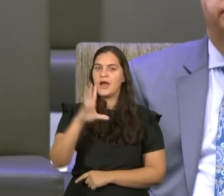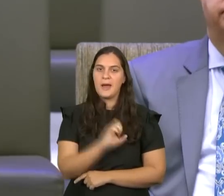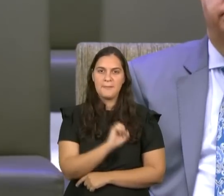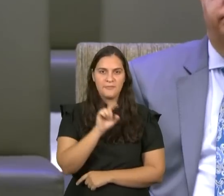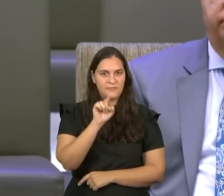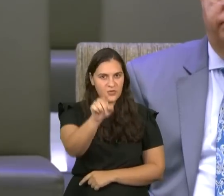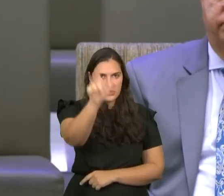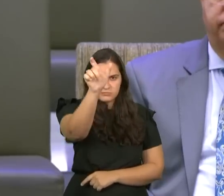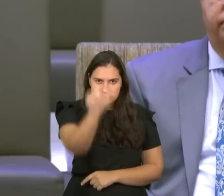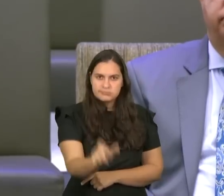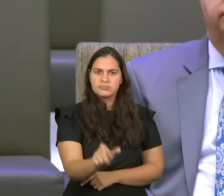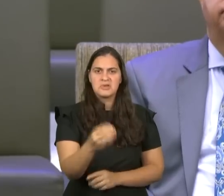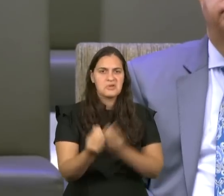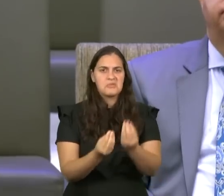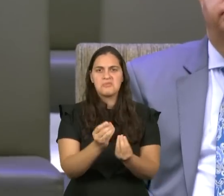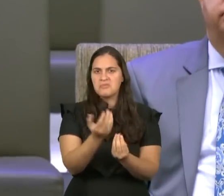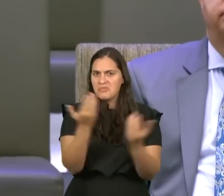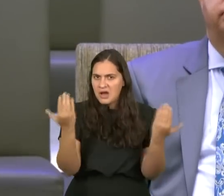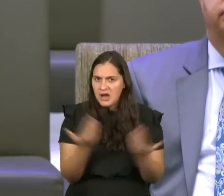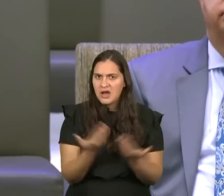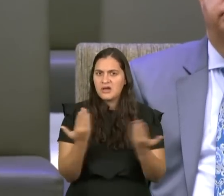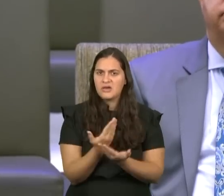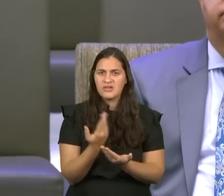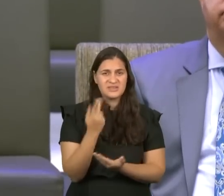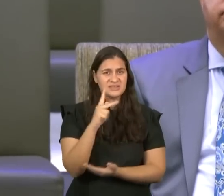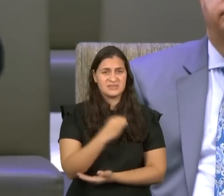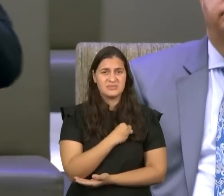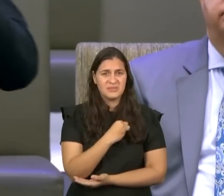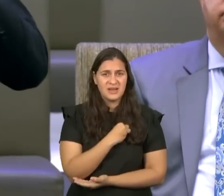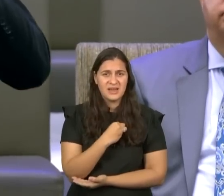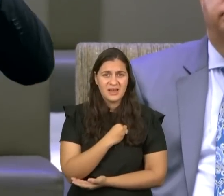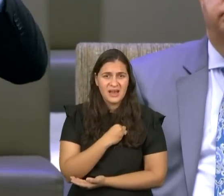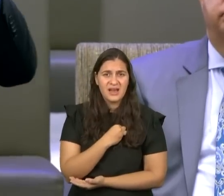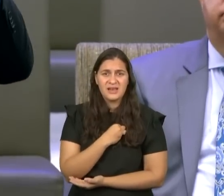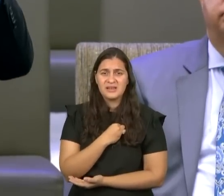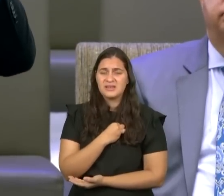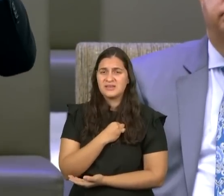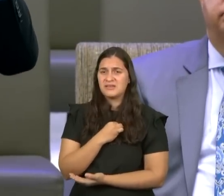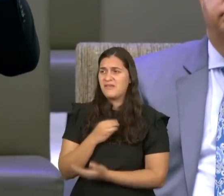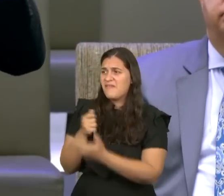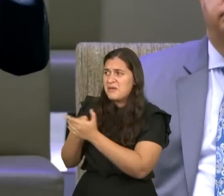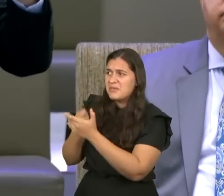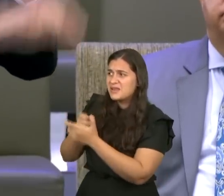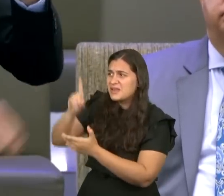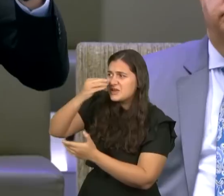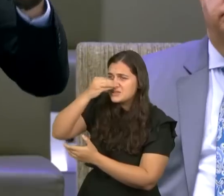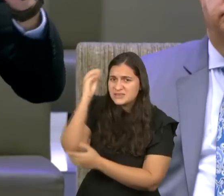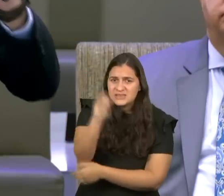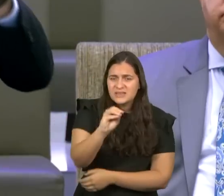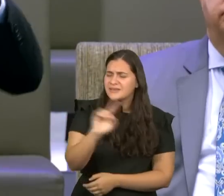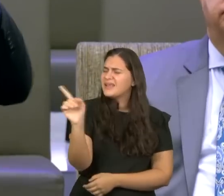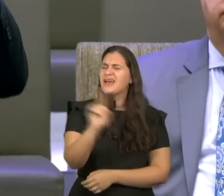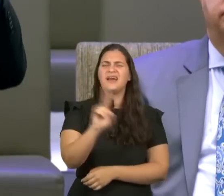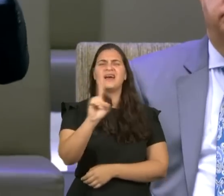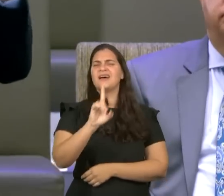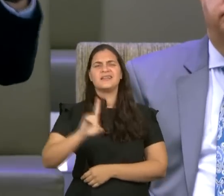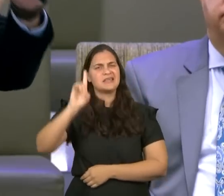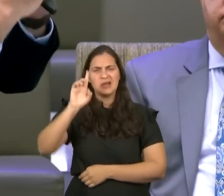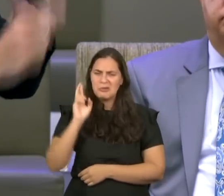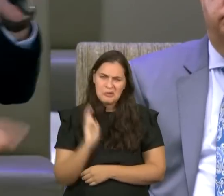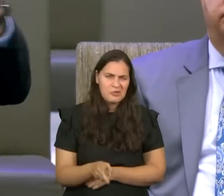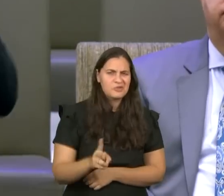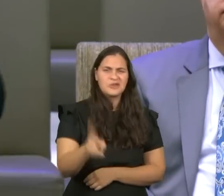na condição e que você está o teus pecados não desiste não faz Deus desistir de te amar as